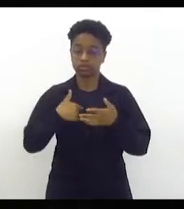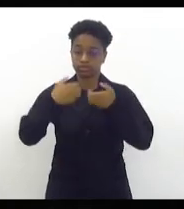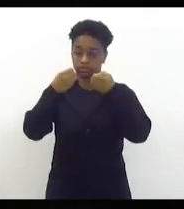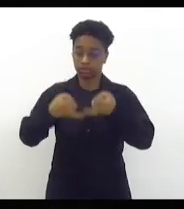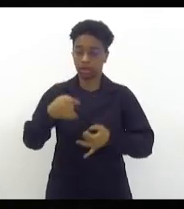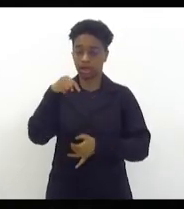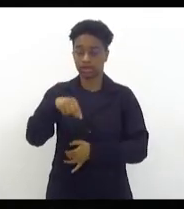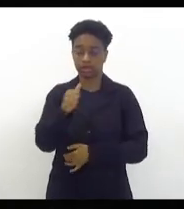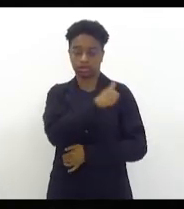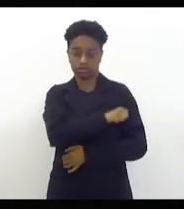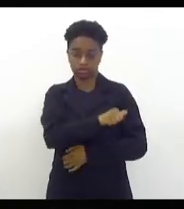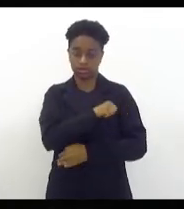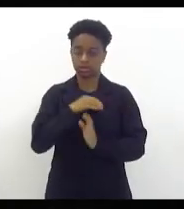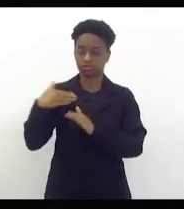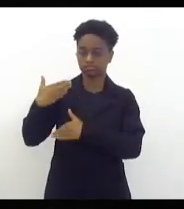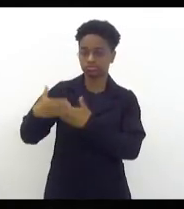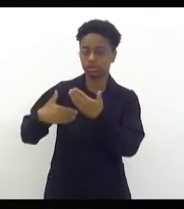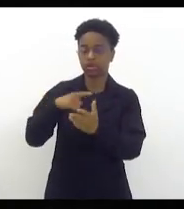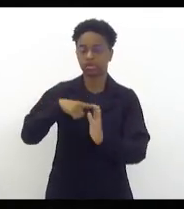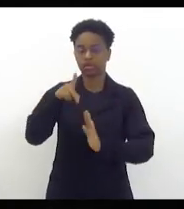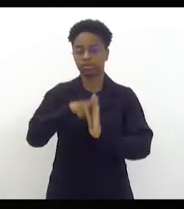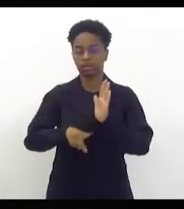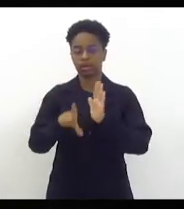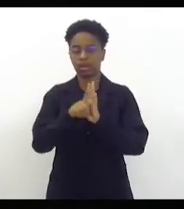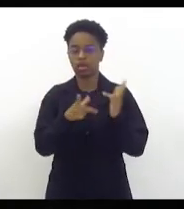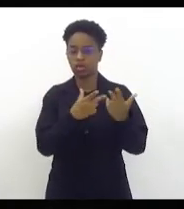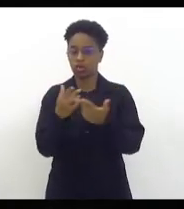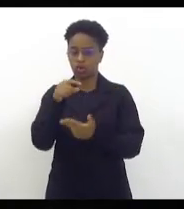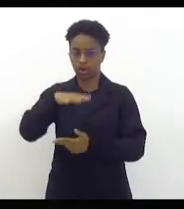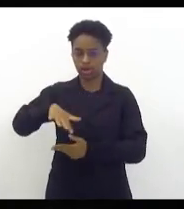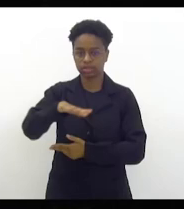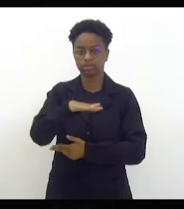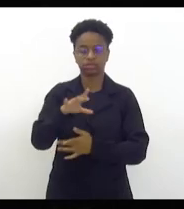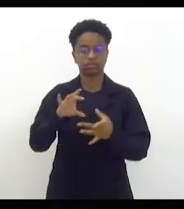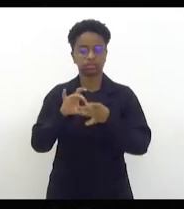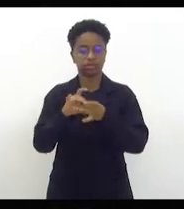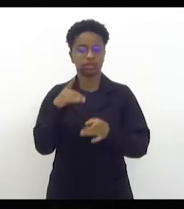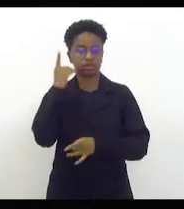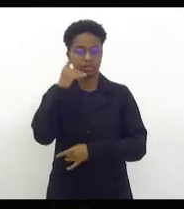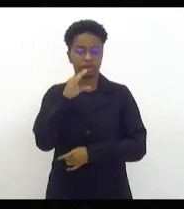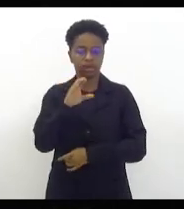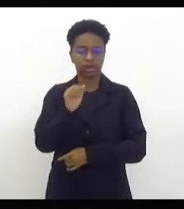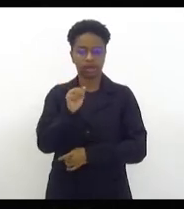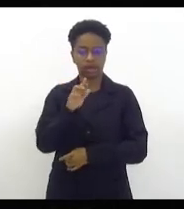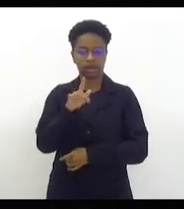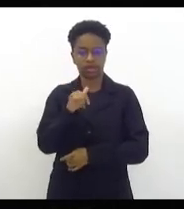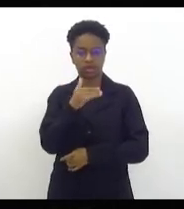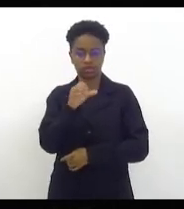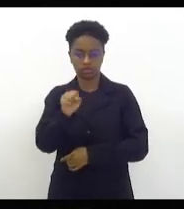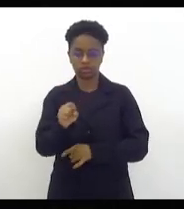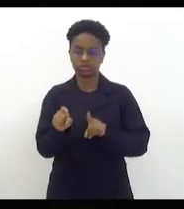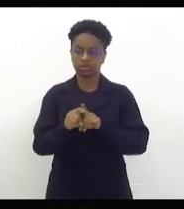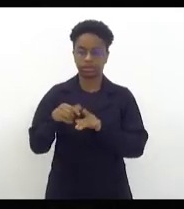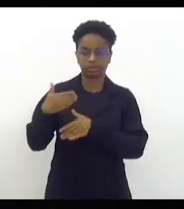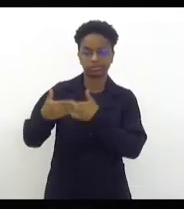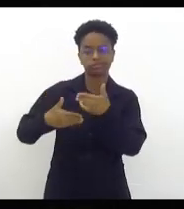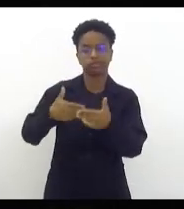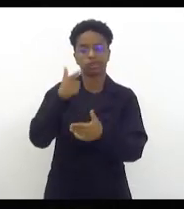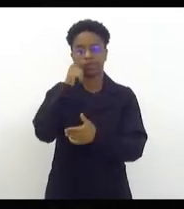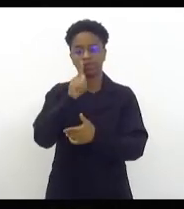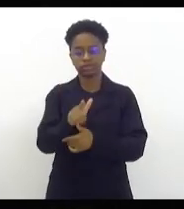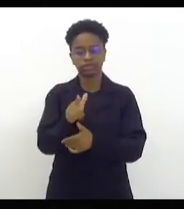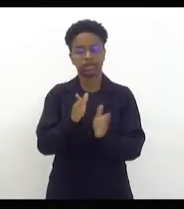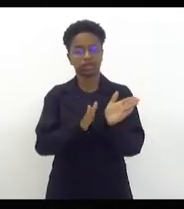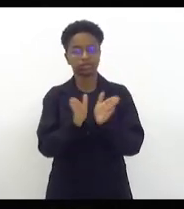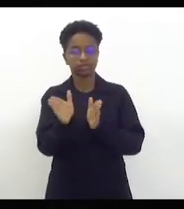está caminhando com um projeto de lei como esse do deputado Carlinhos, CNH. A gente caminha, dá mais um passo para a acessibilidade, mas a